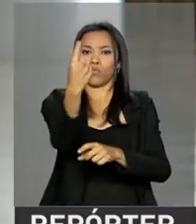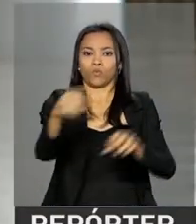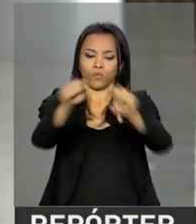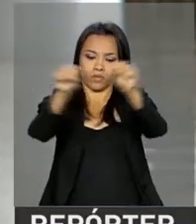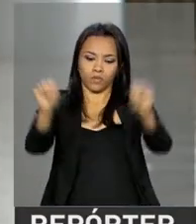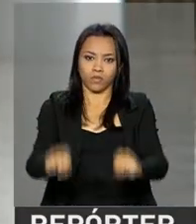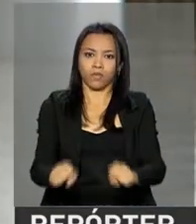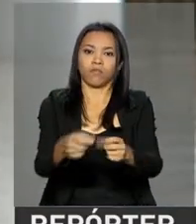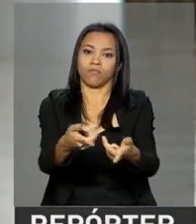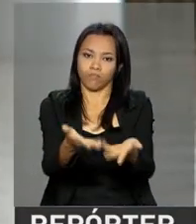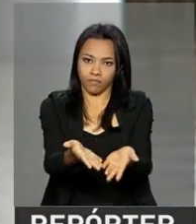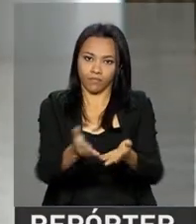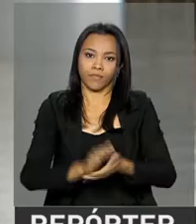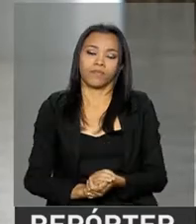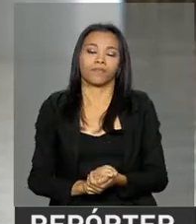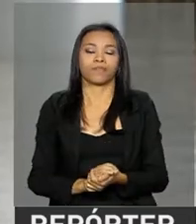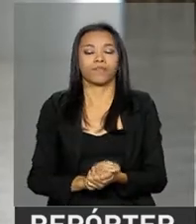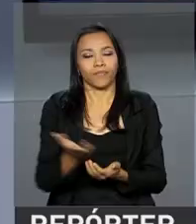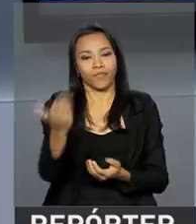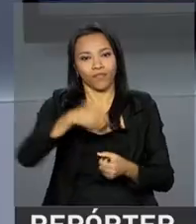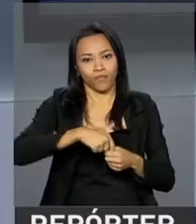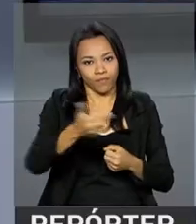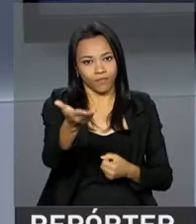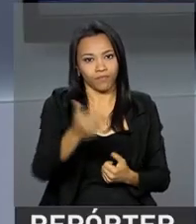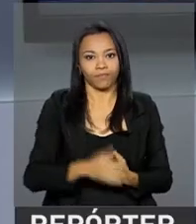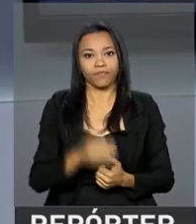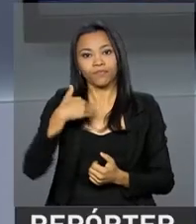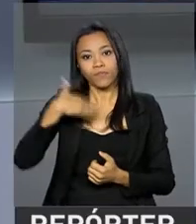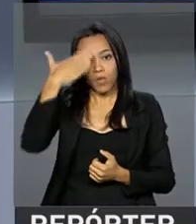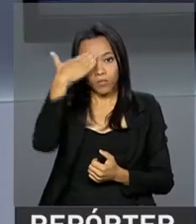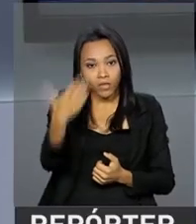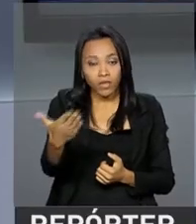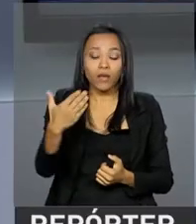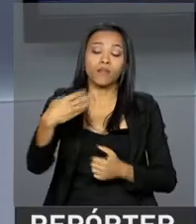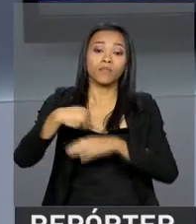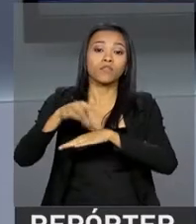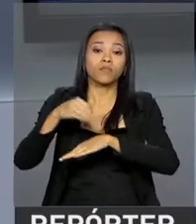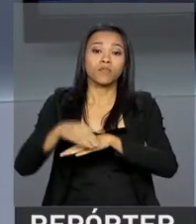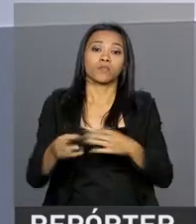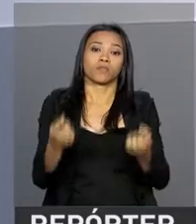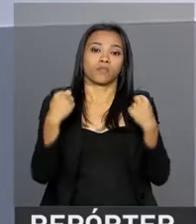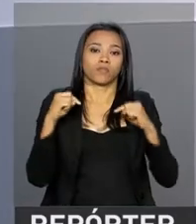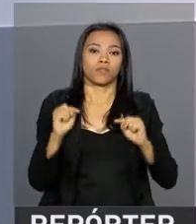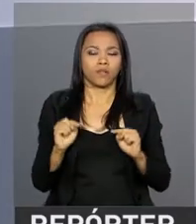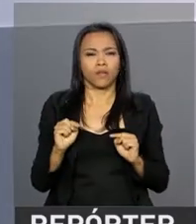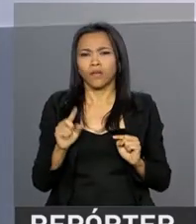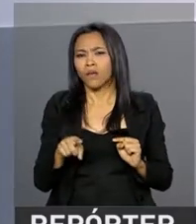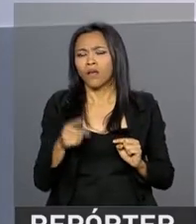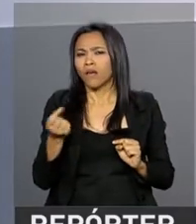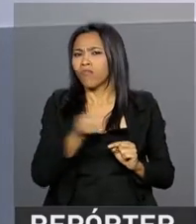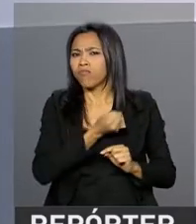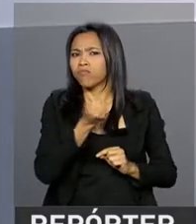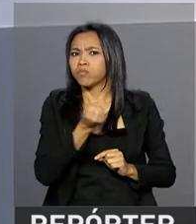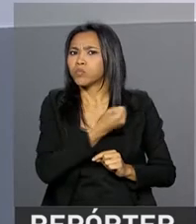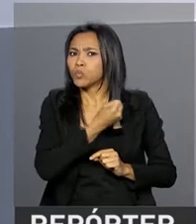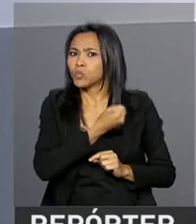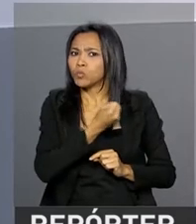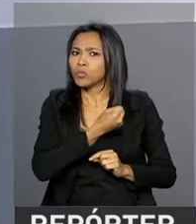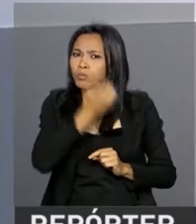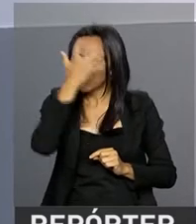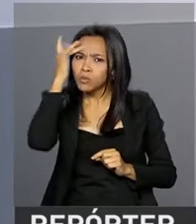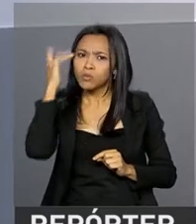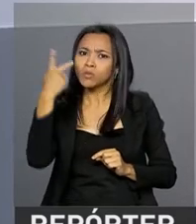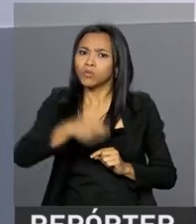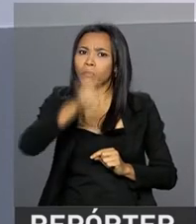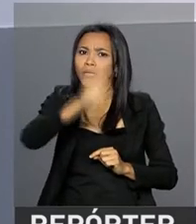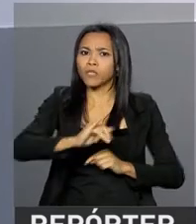Comércio Exterior. Carolina, volto com você no estúdio. Obrigada pelas informações, João Pedro. O número de brasileiros obesos